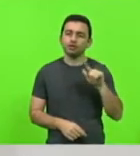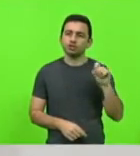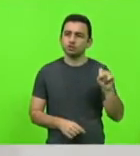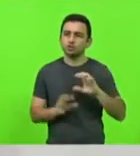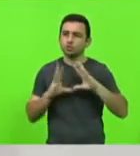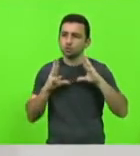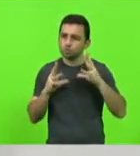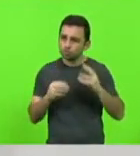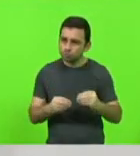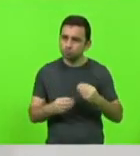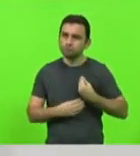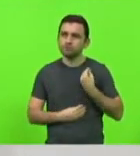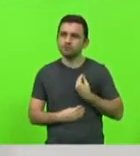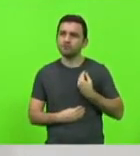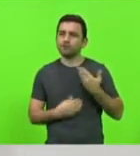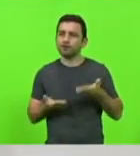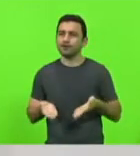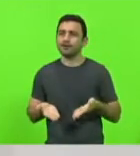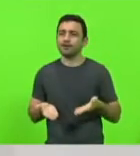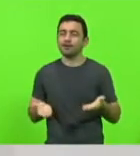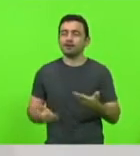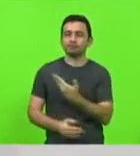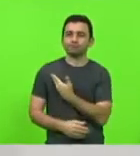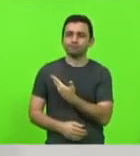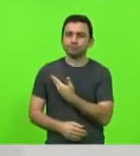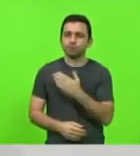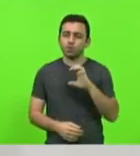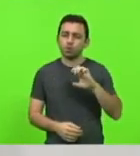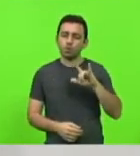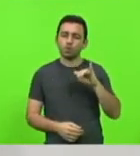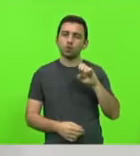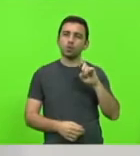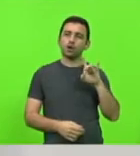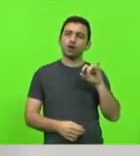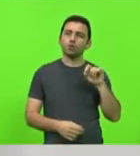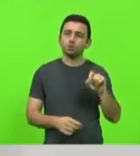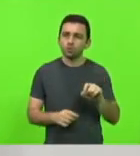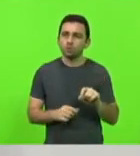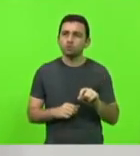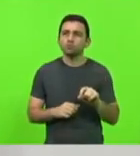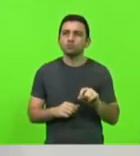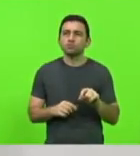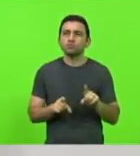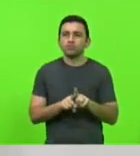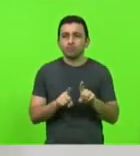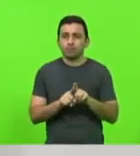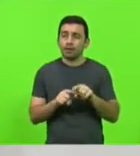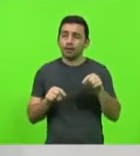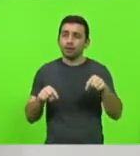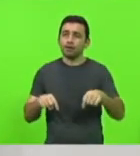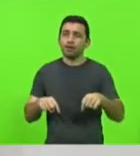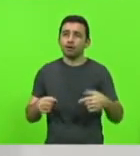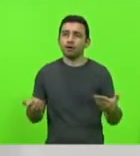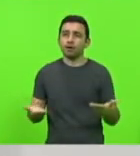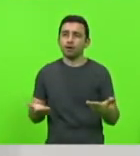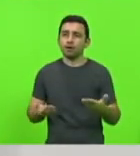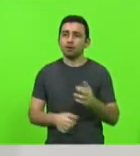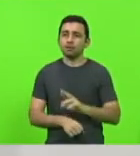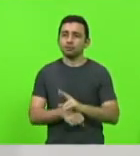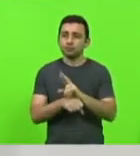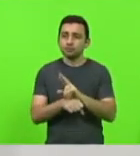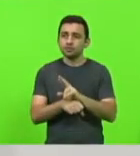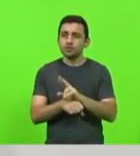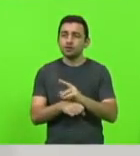importante. Companheiros Clodoaldo, Jacir Boschetti, Jacir Colelo, também nesse ato aqui, representando o